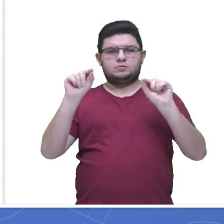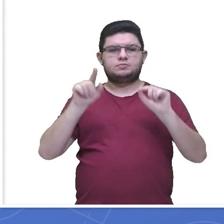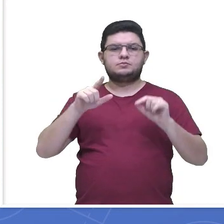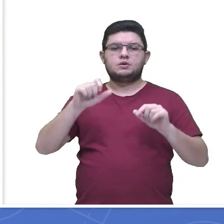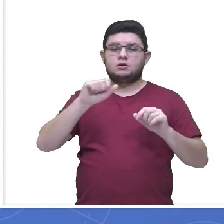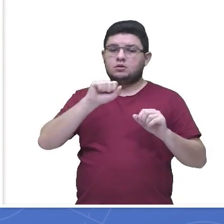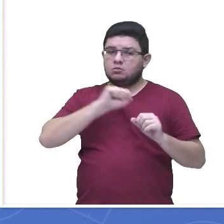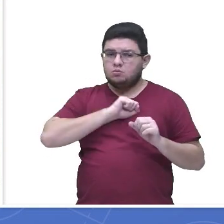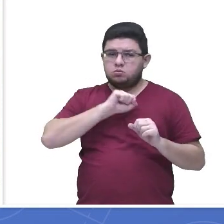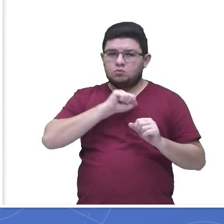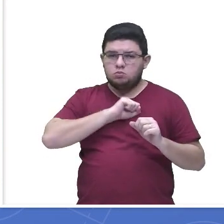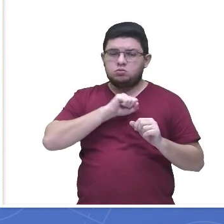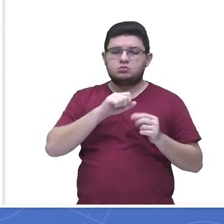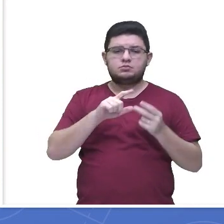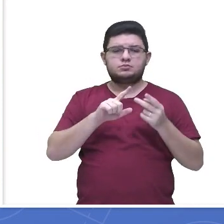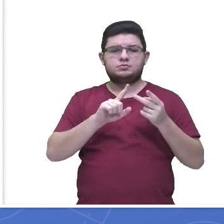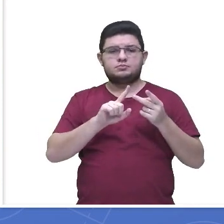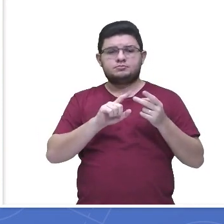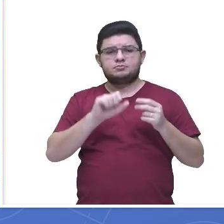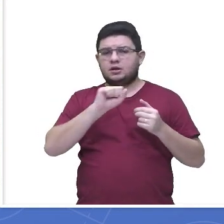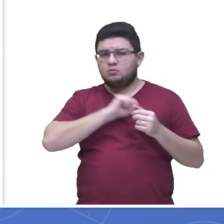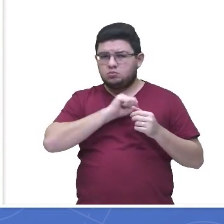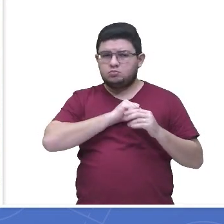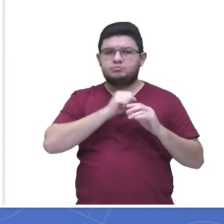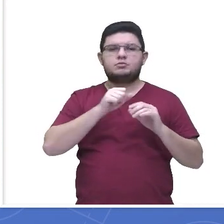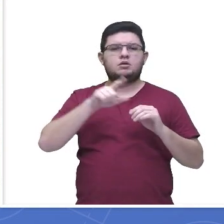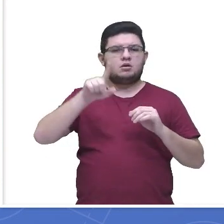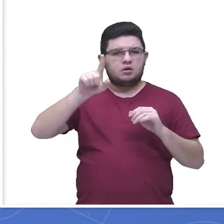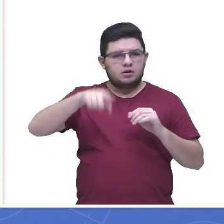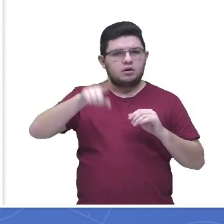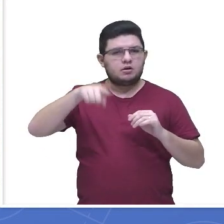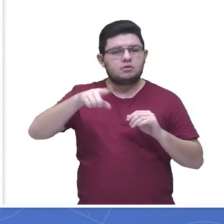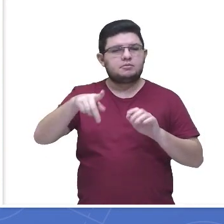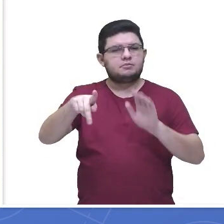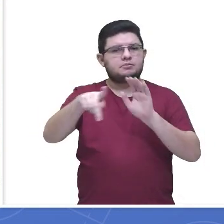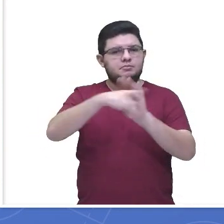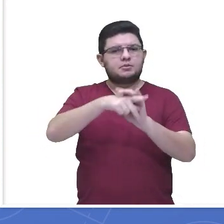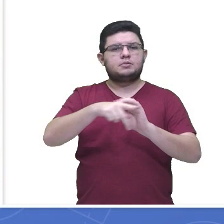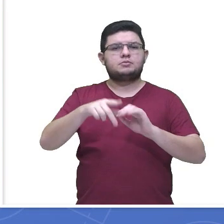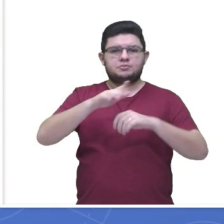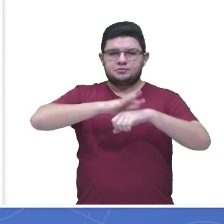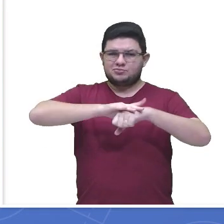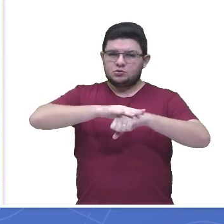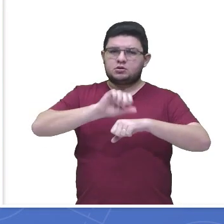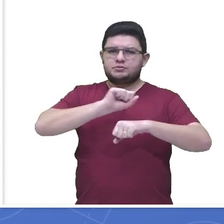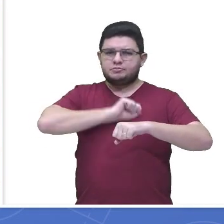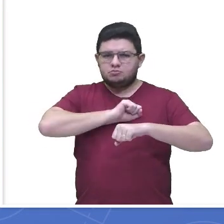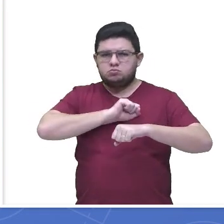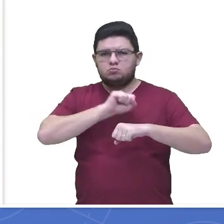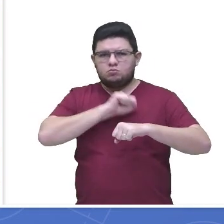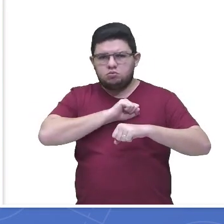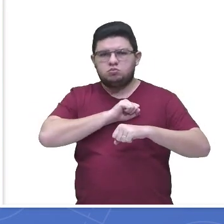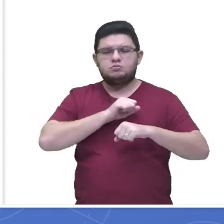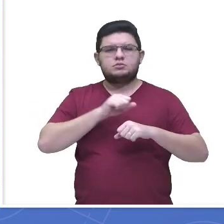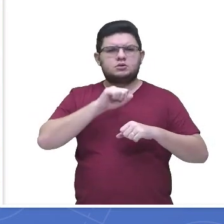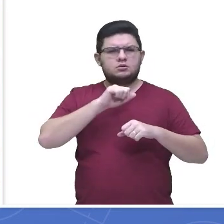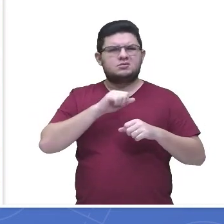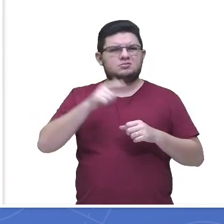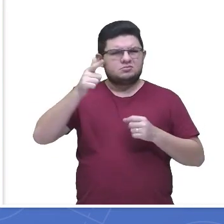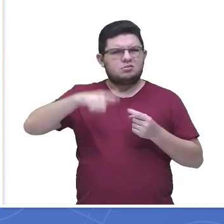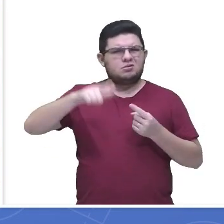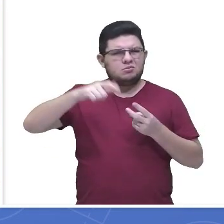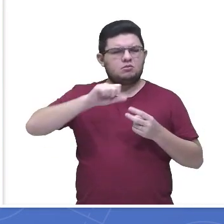tosse, né, a tosse que é bem característica da tuberculose. As pessoas ali que têm tuberculose, elas têm uma tosse